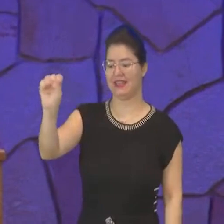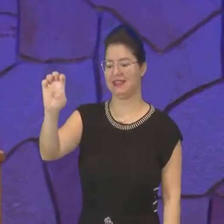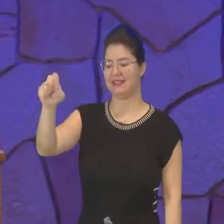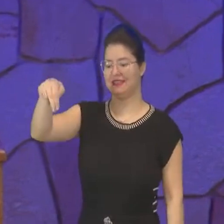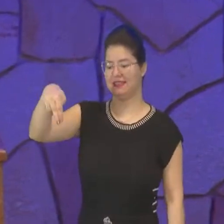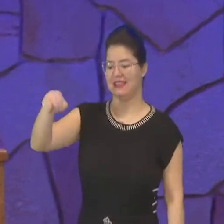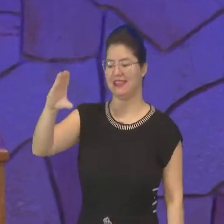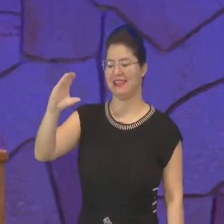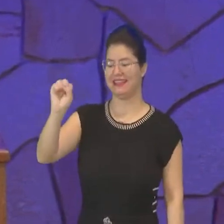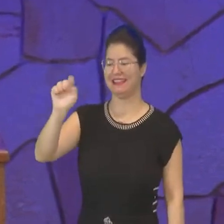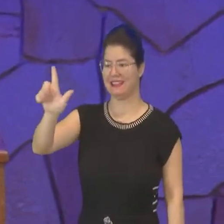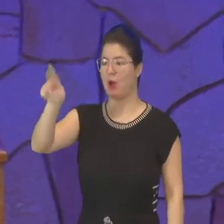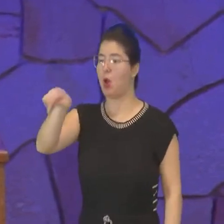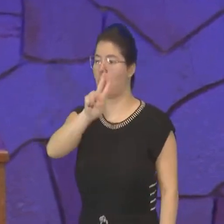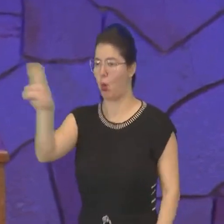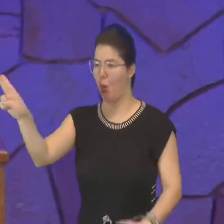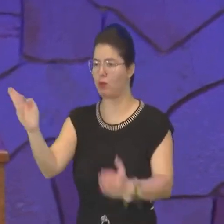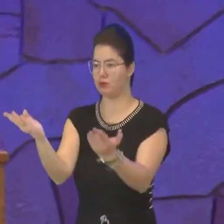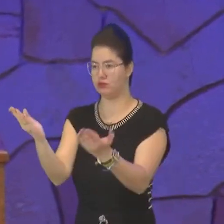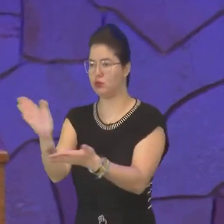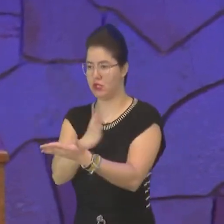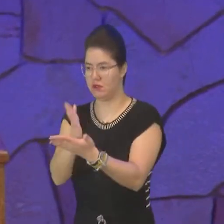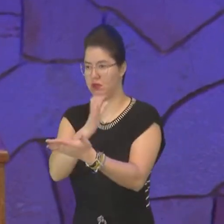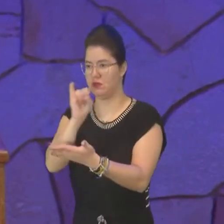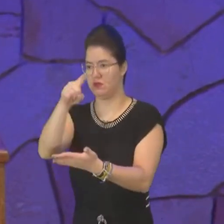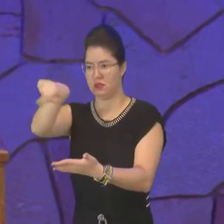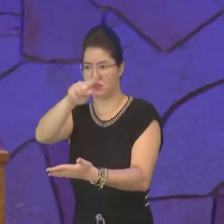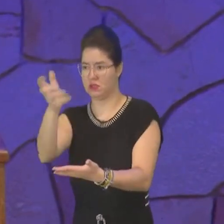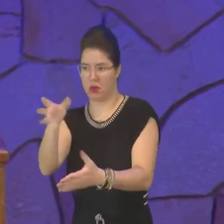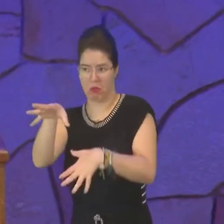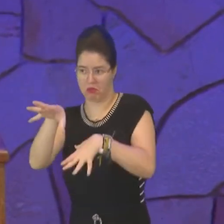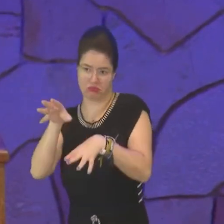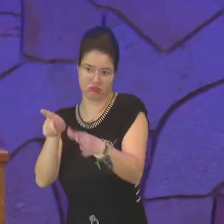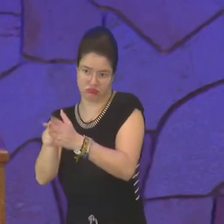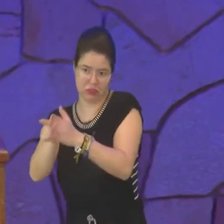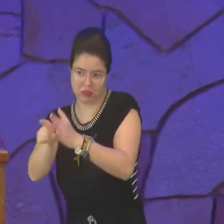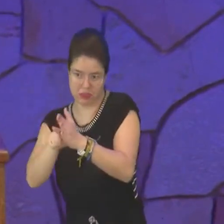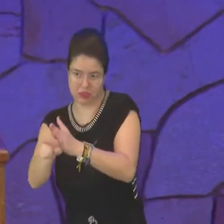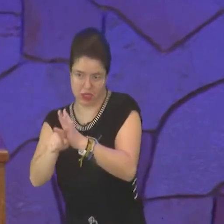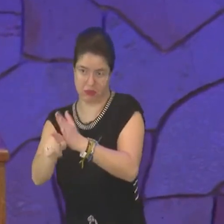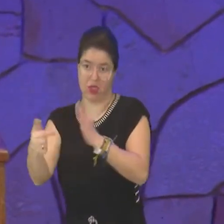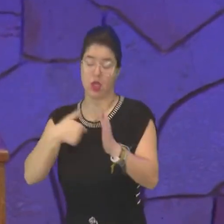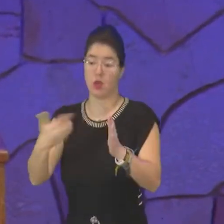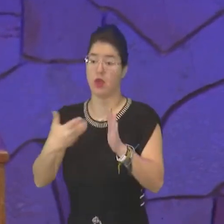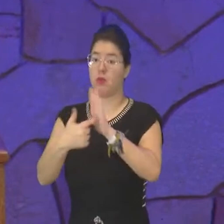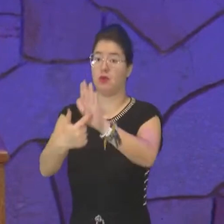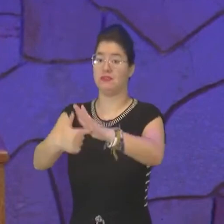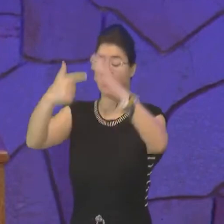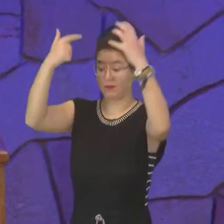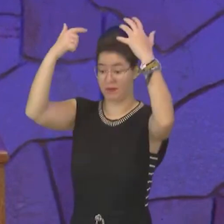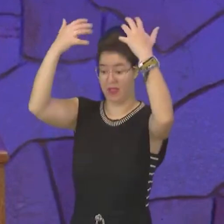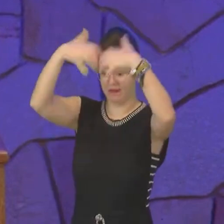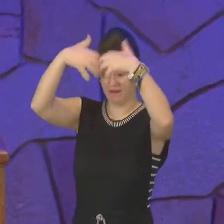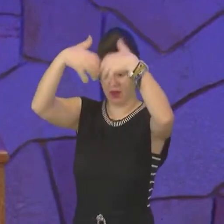discipulado da nossa equipe de semanal, porque eu quero trazer esta reflexão para os irmãos, porque é uma